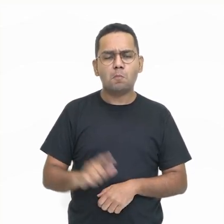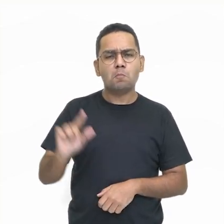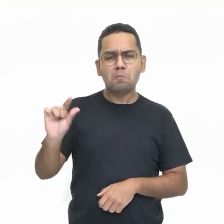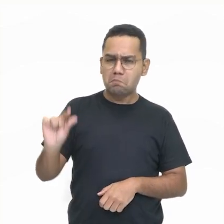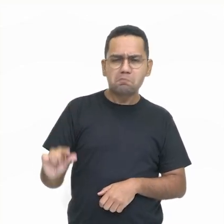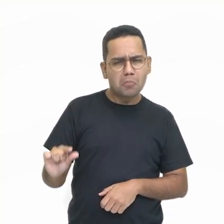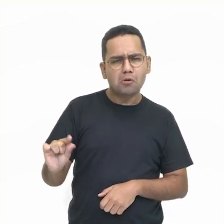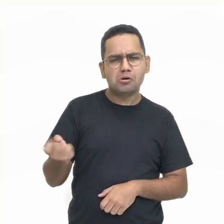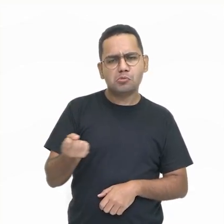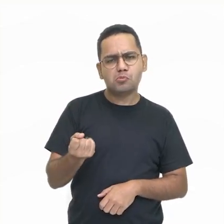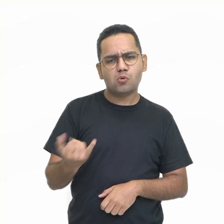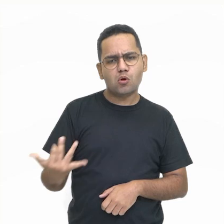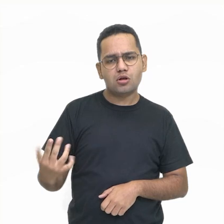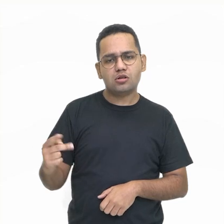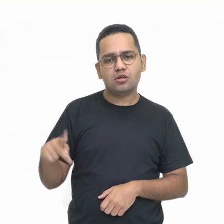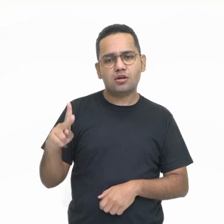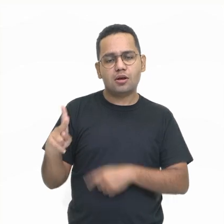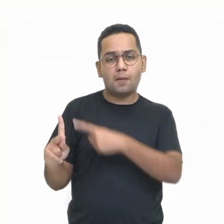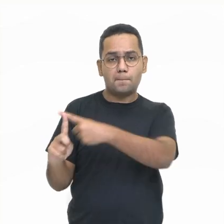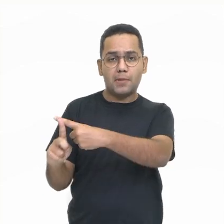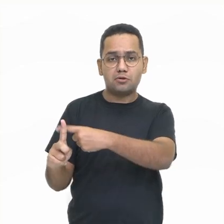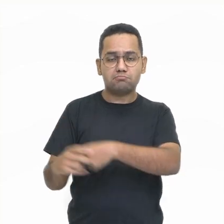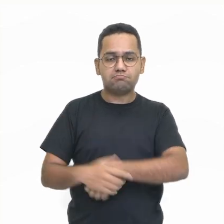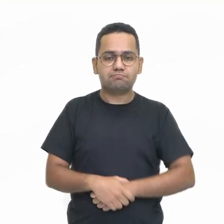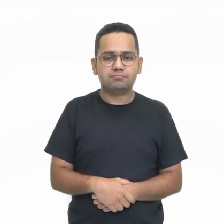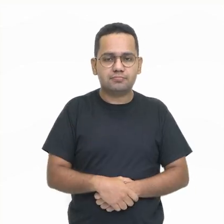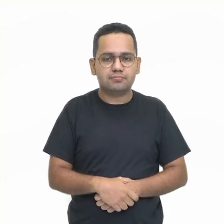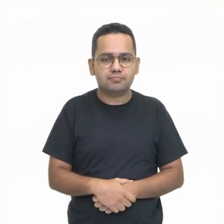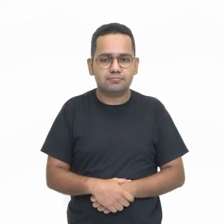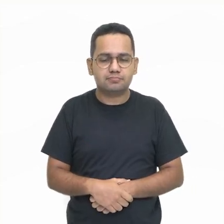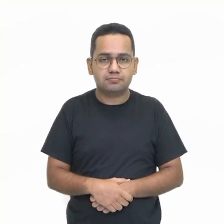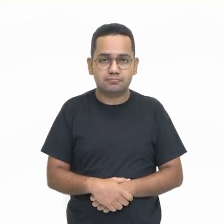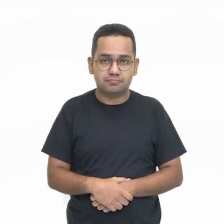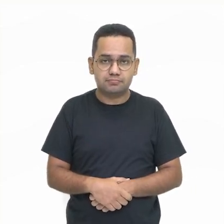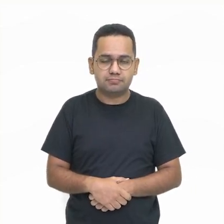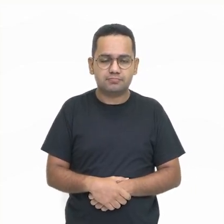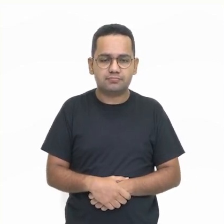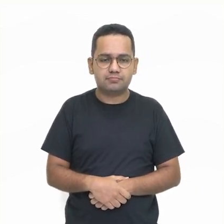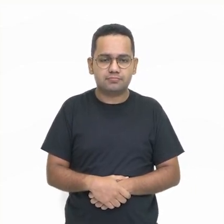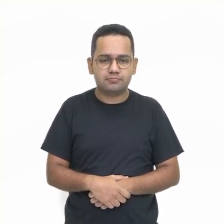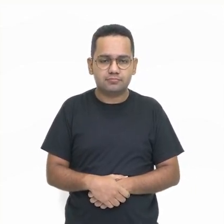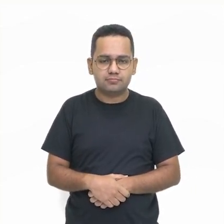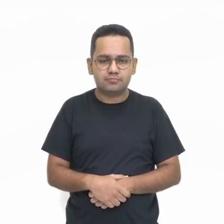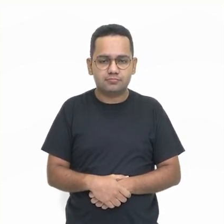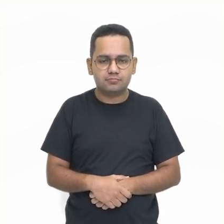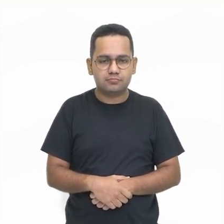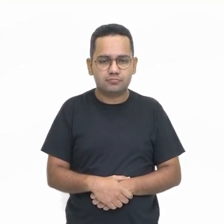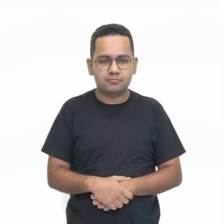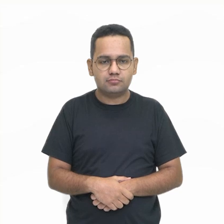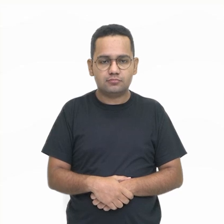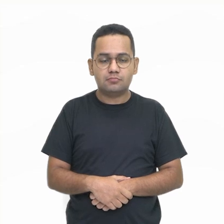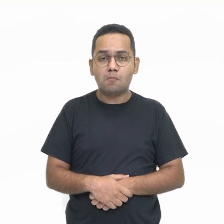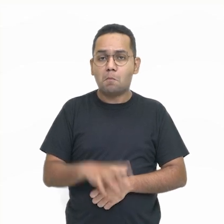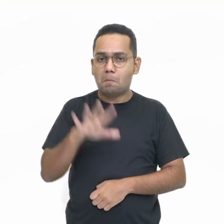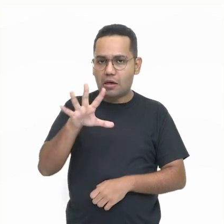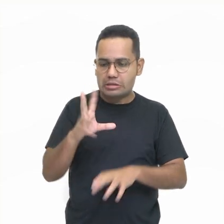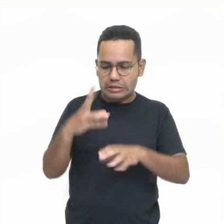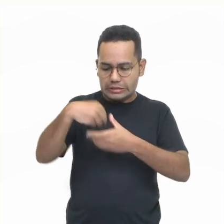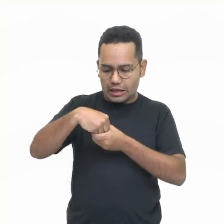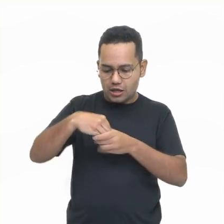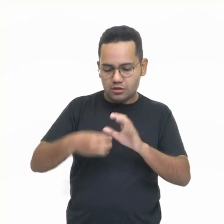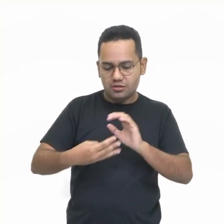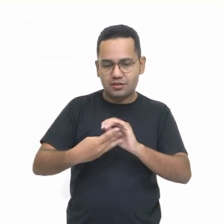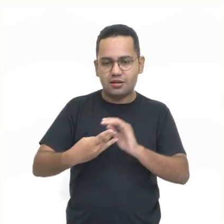baixa concentração de potássio, que é esse K+, certo? Dentro da célula, a situação